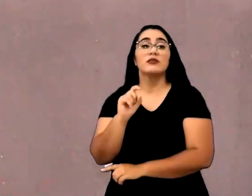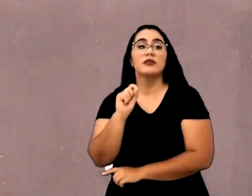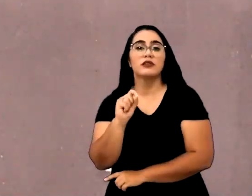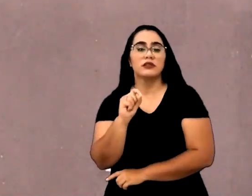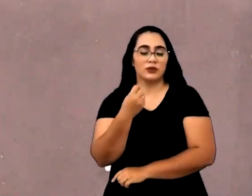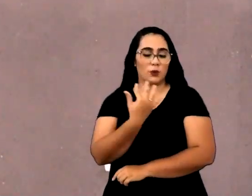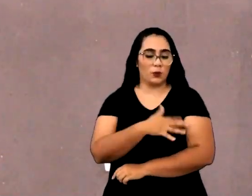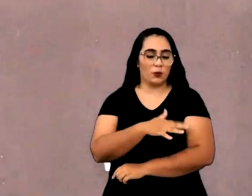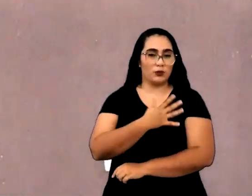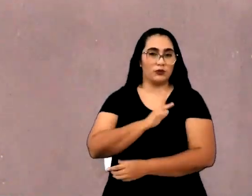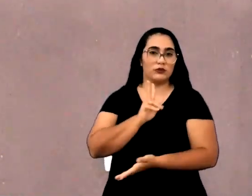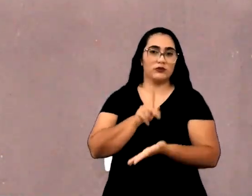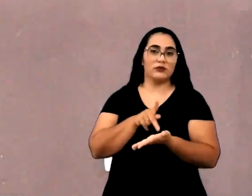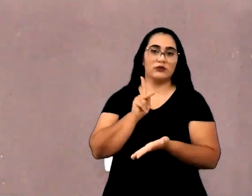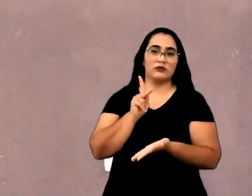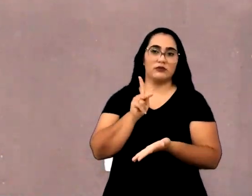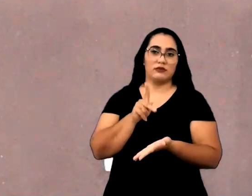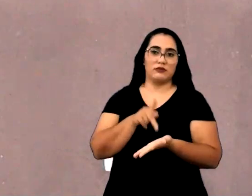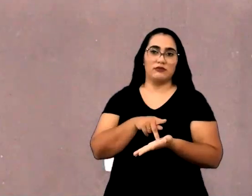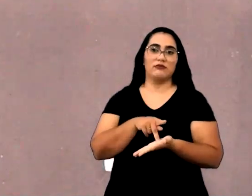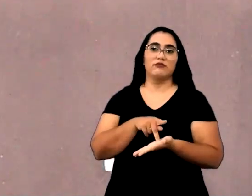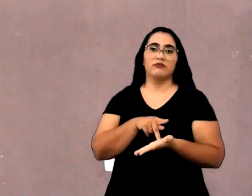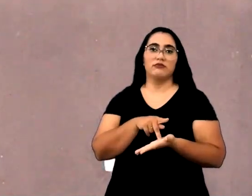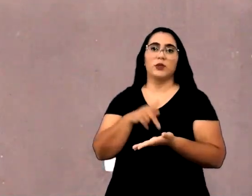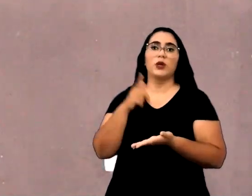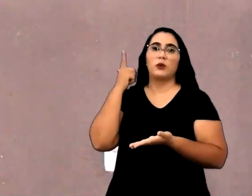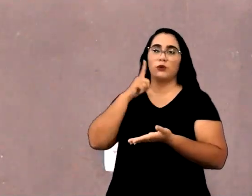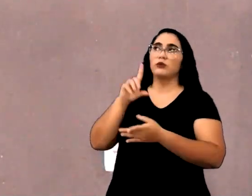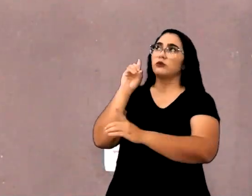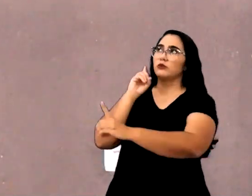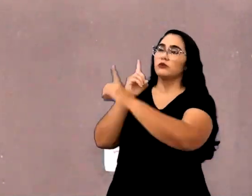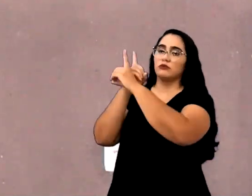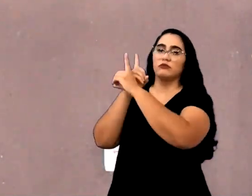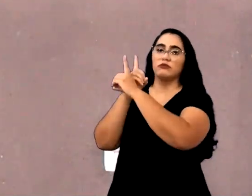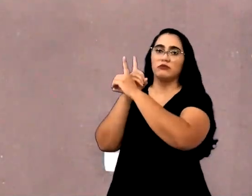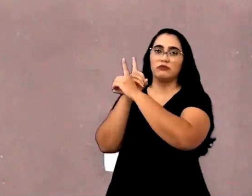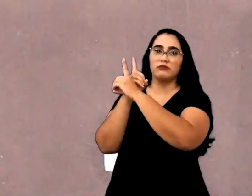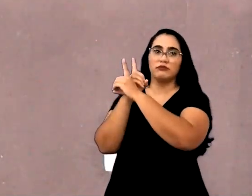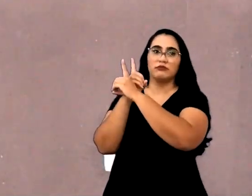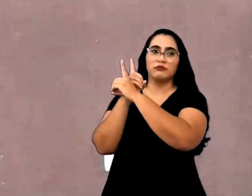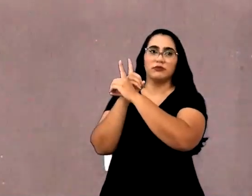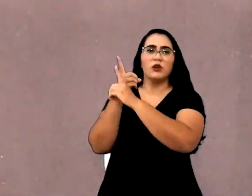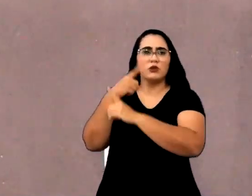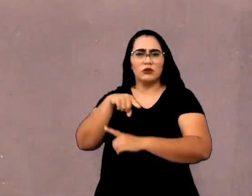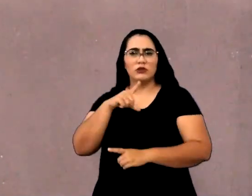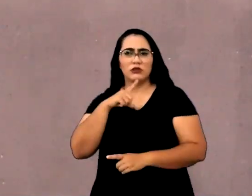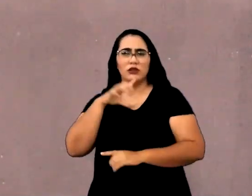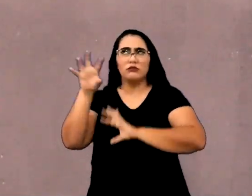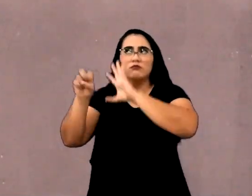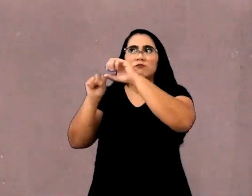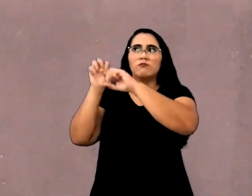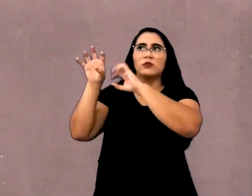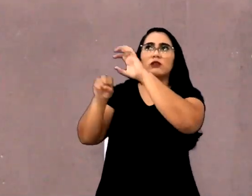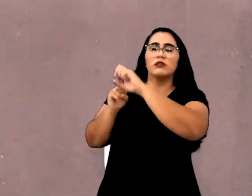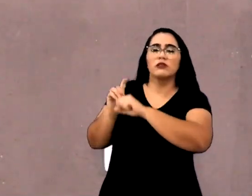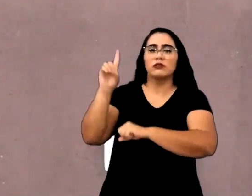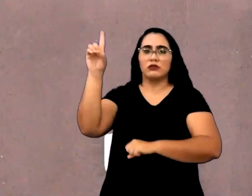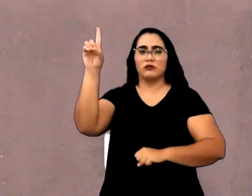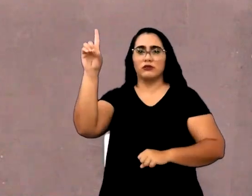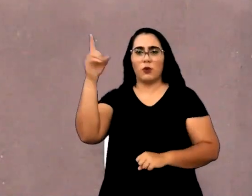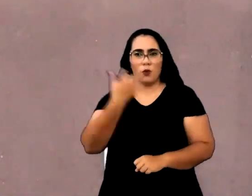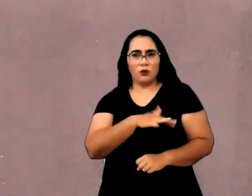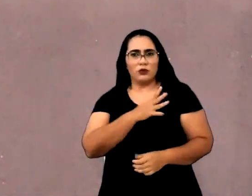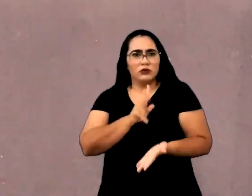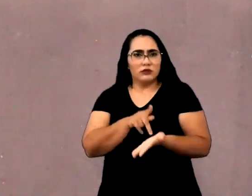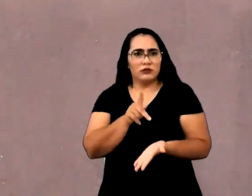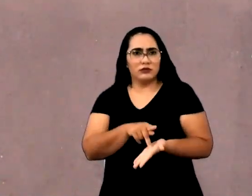quando me buscareis de todo o vosso coração. Você tem buscado esse Deus com o seu